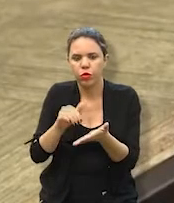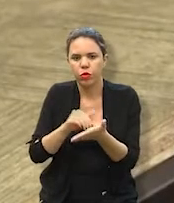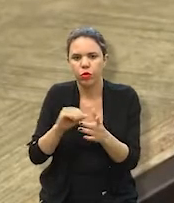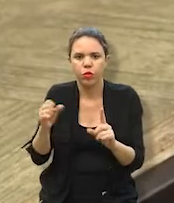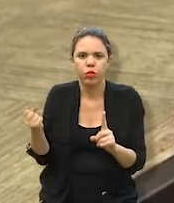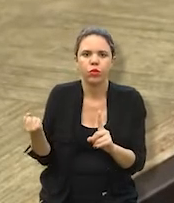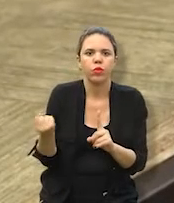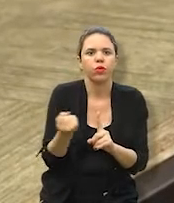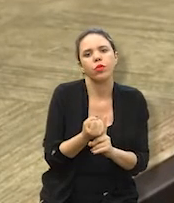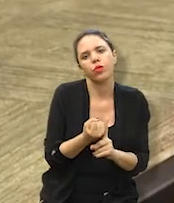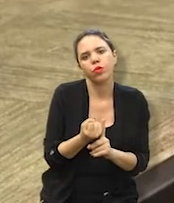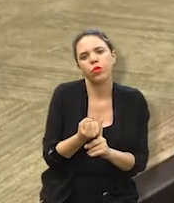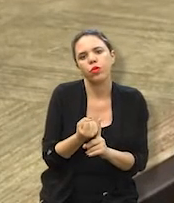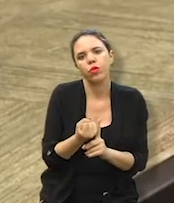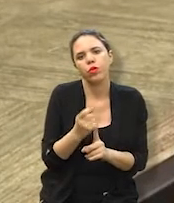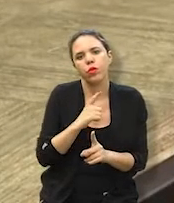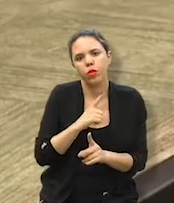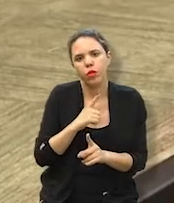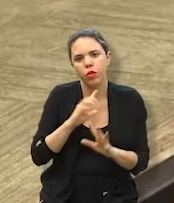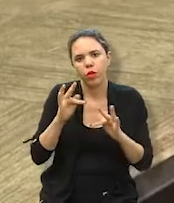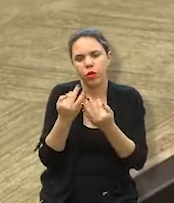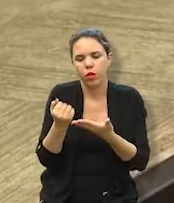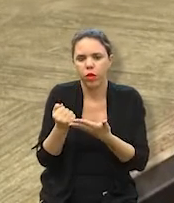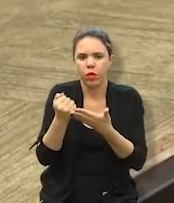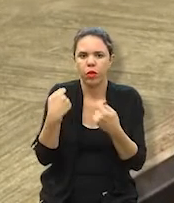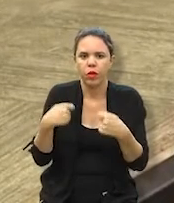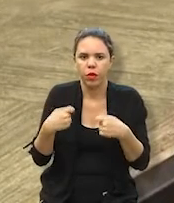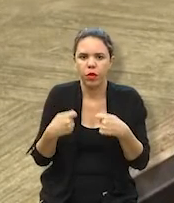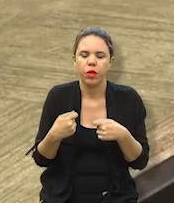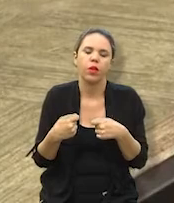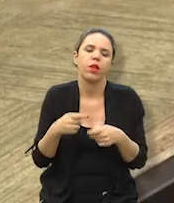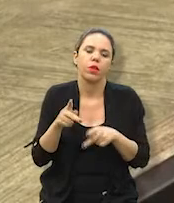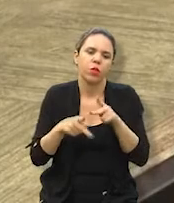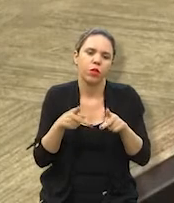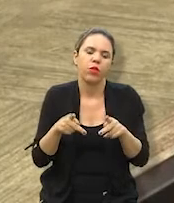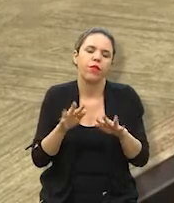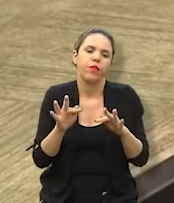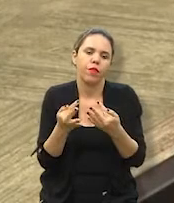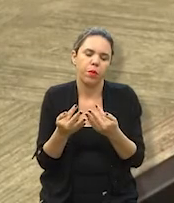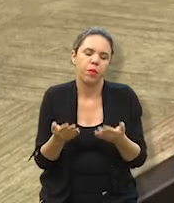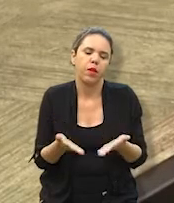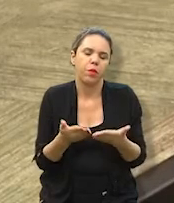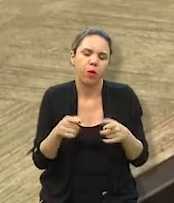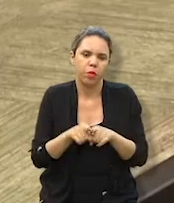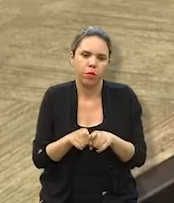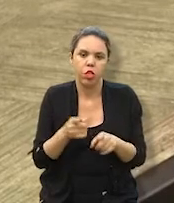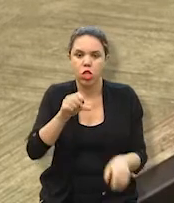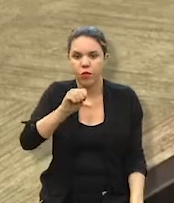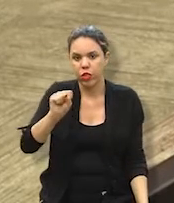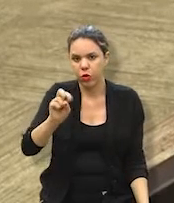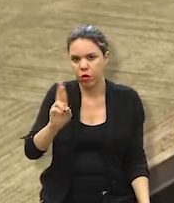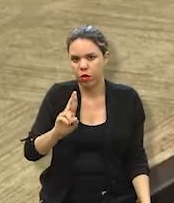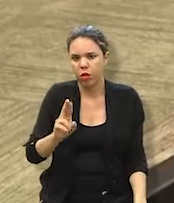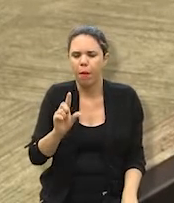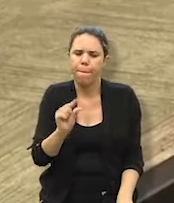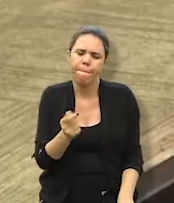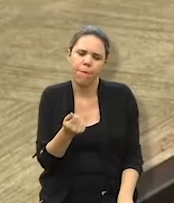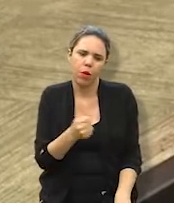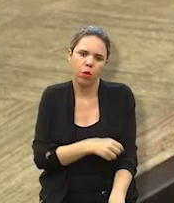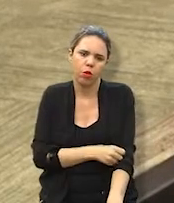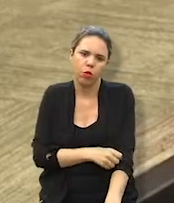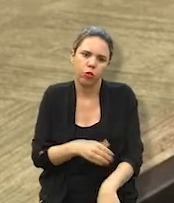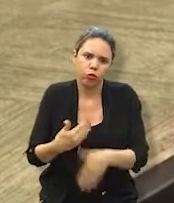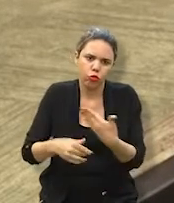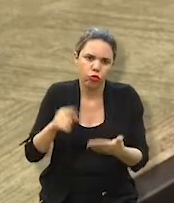da Secretaria de Assistência Social, que contempla essas famílias que precisam de baixa renda num valor de R$ 98 por mês. Não é